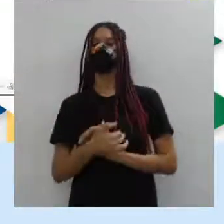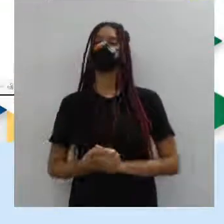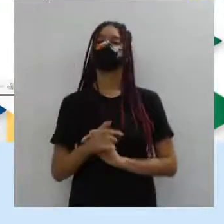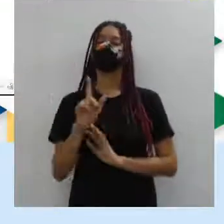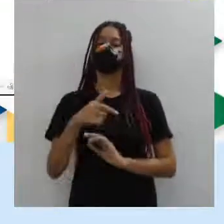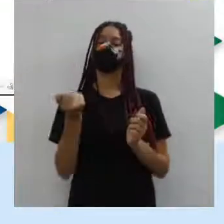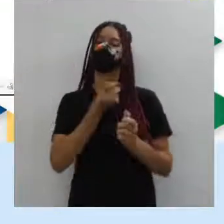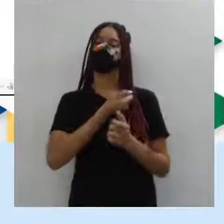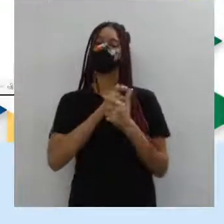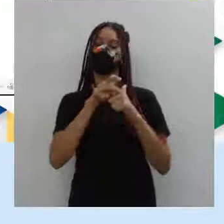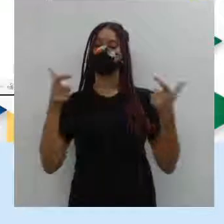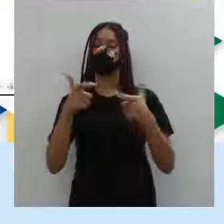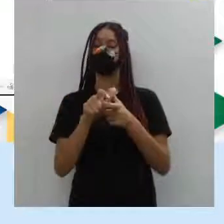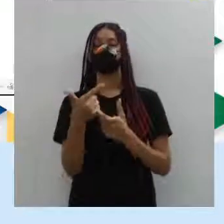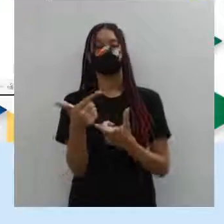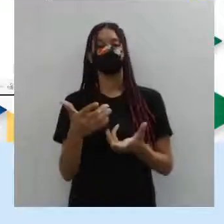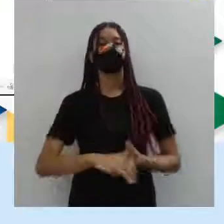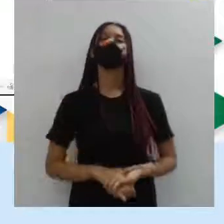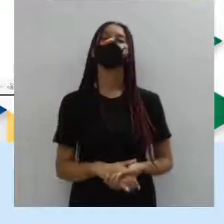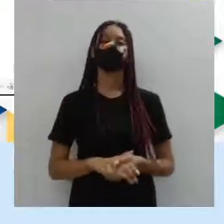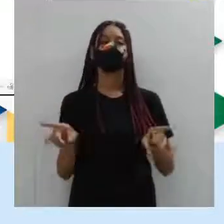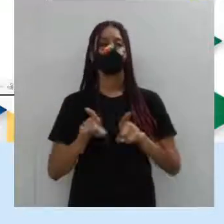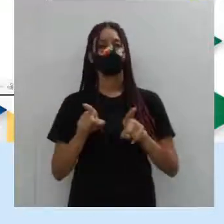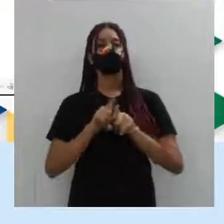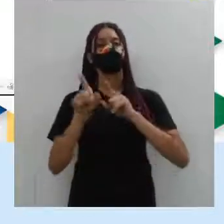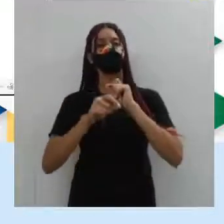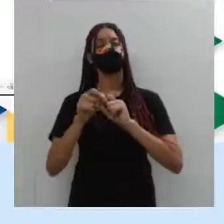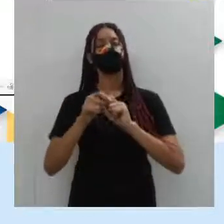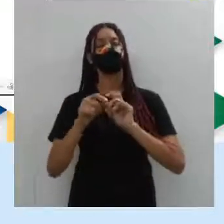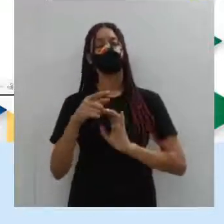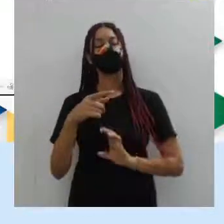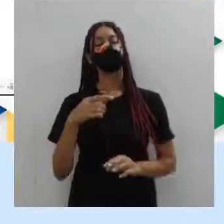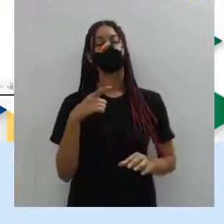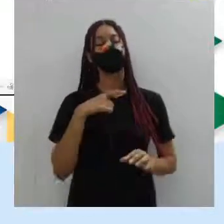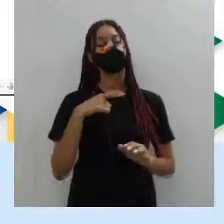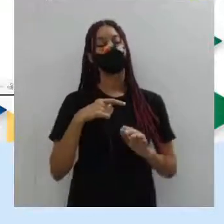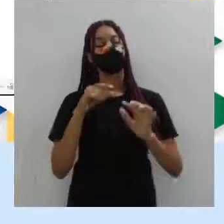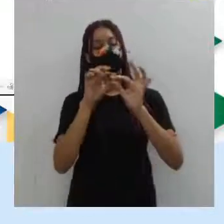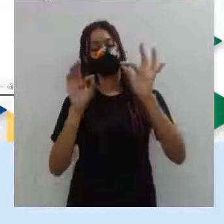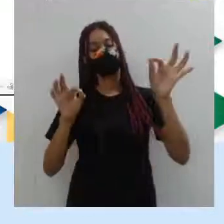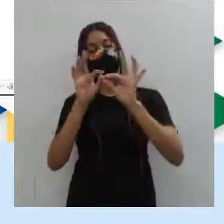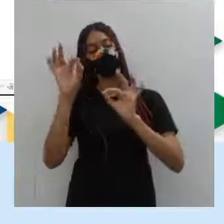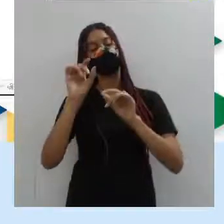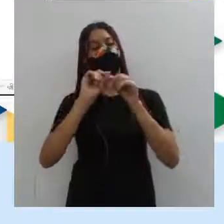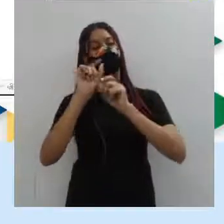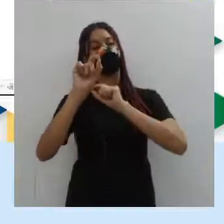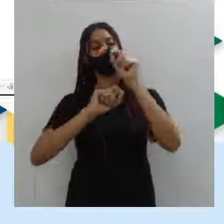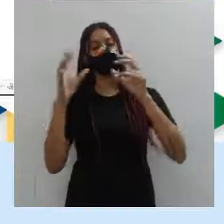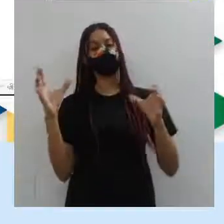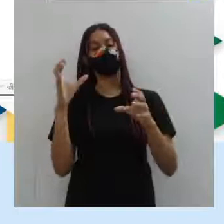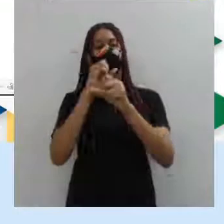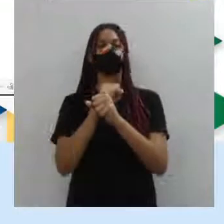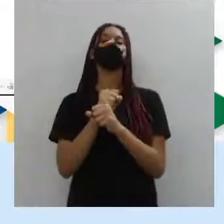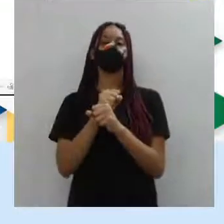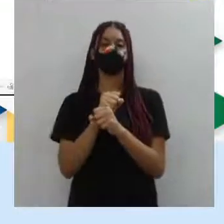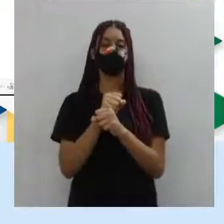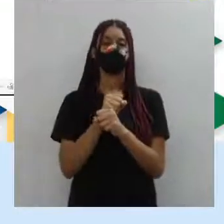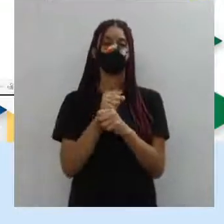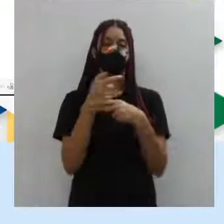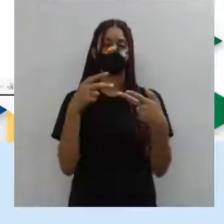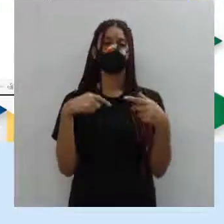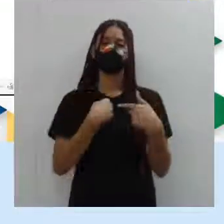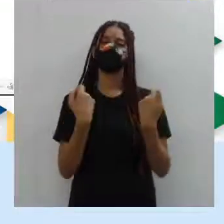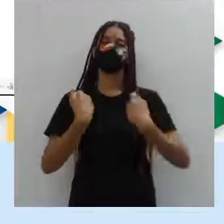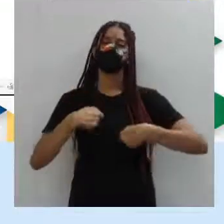incomensuráveis. Também na própria razão a gente viu que produtos meios pelos extremos fazem um cálculo daquilo que a gente